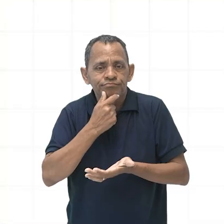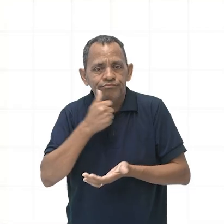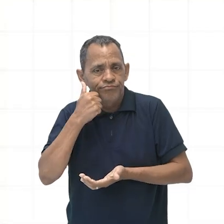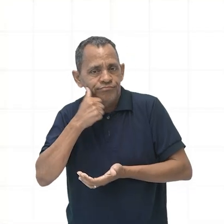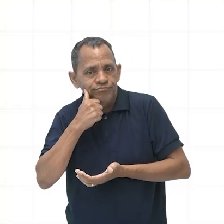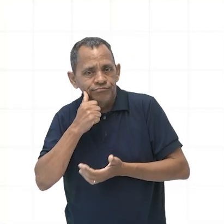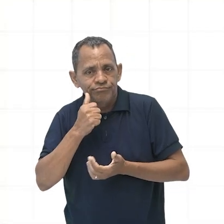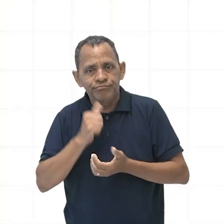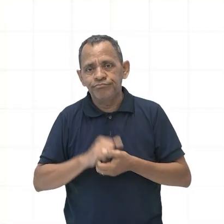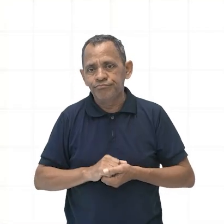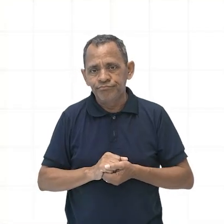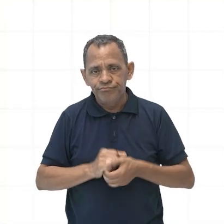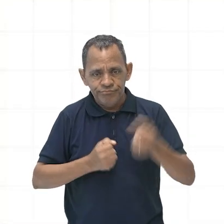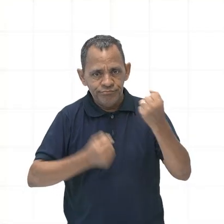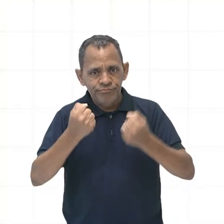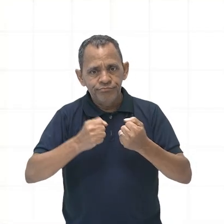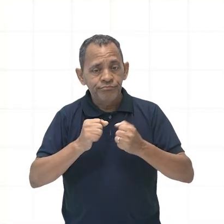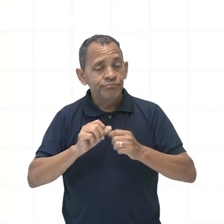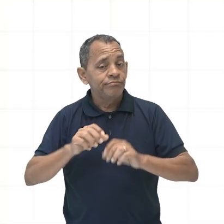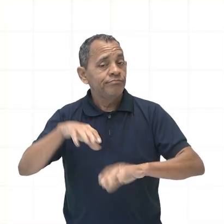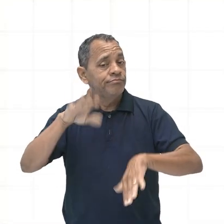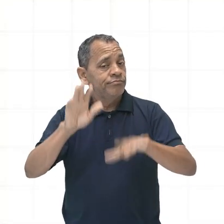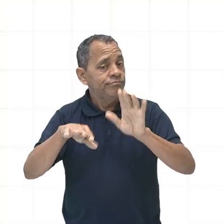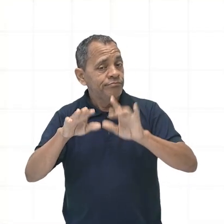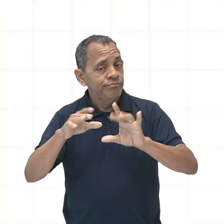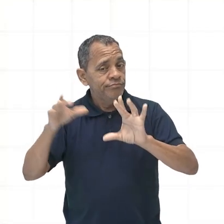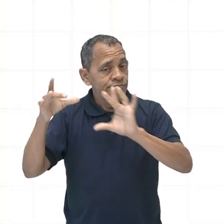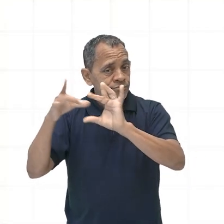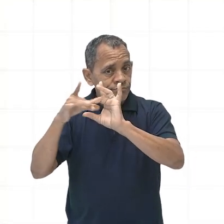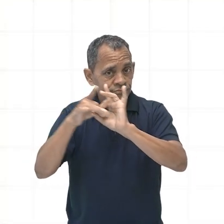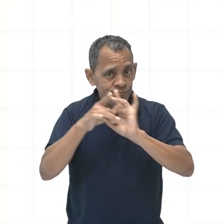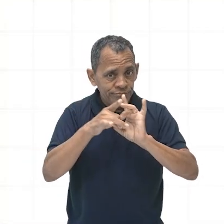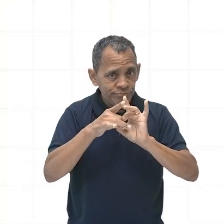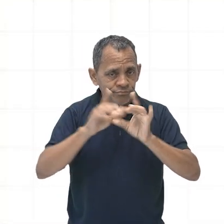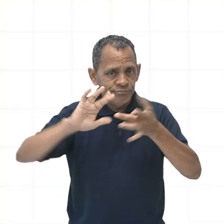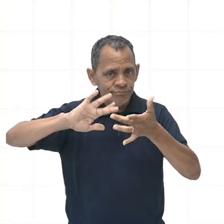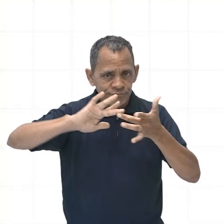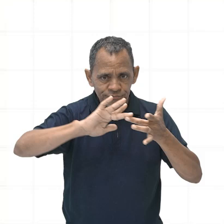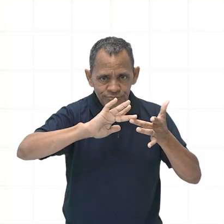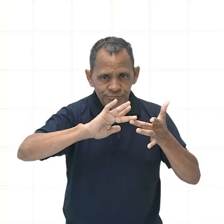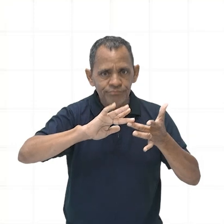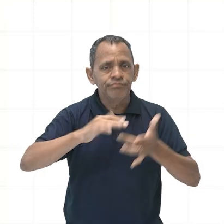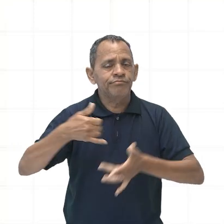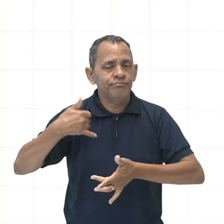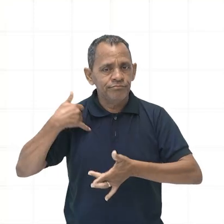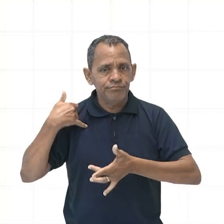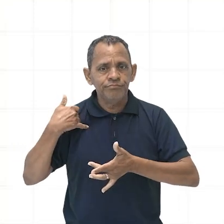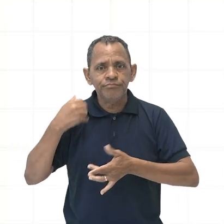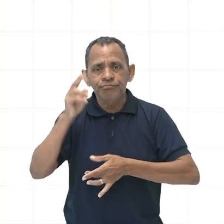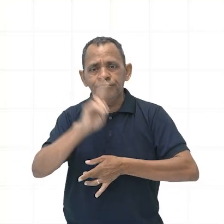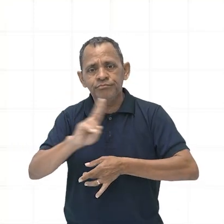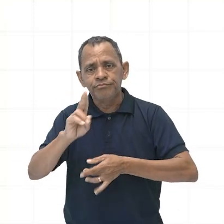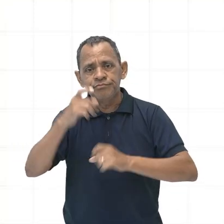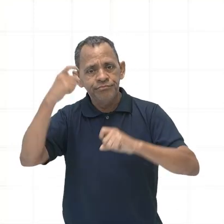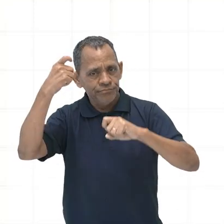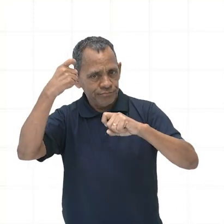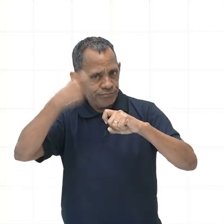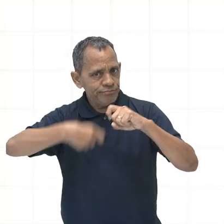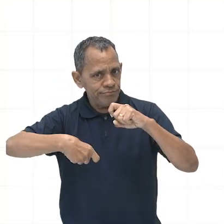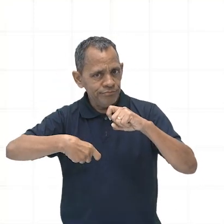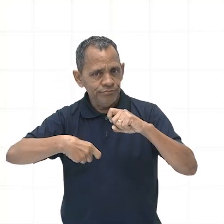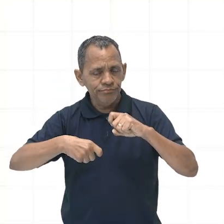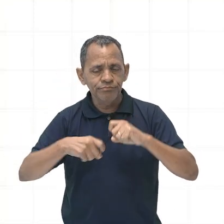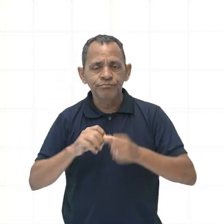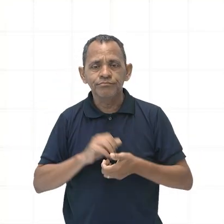carro, vai depender do contexto, tudo bem? Como aqui a idade estava atrelada ao sexo, foi